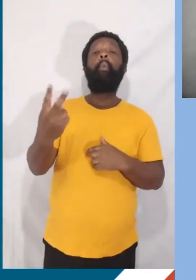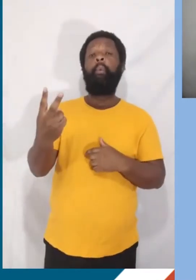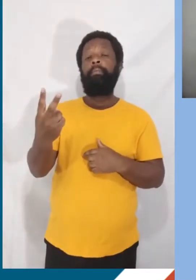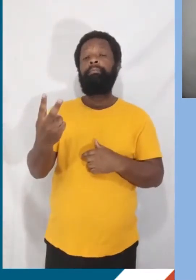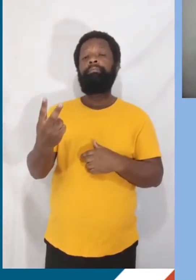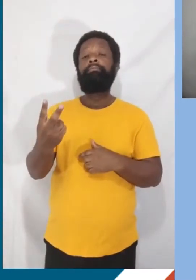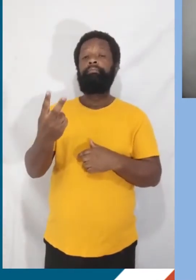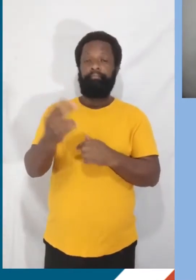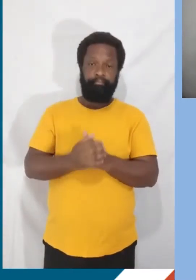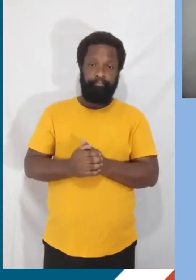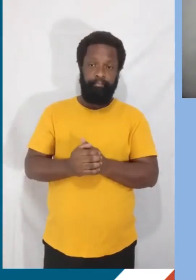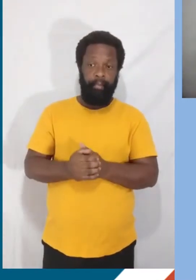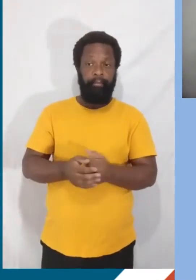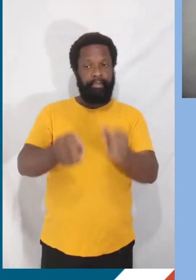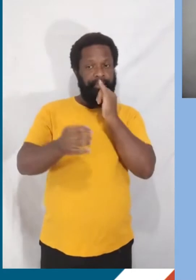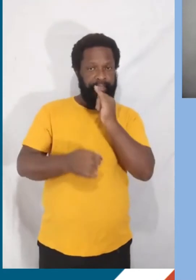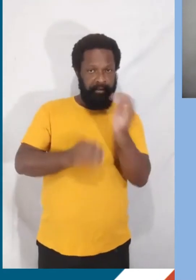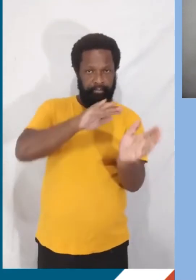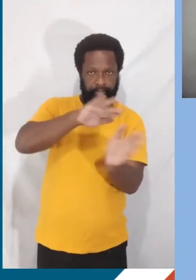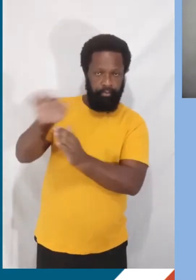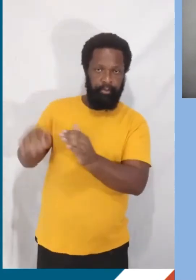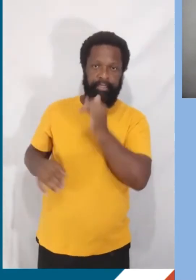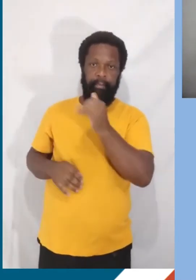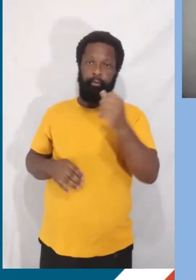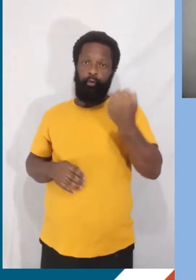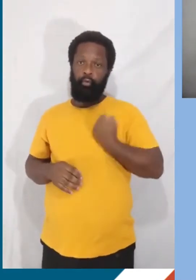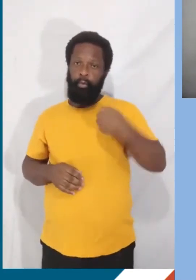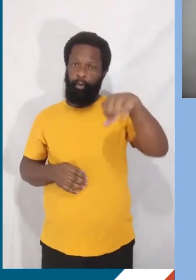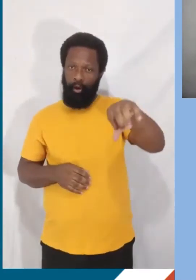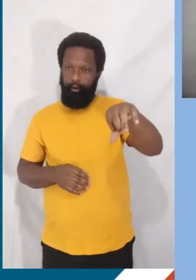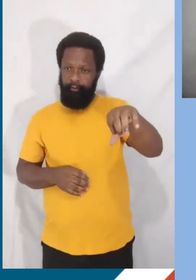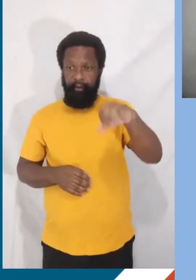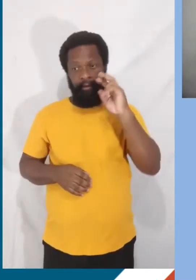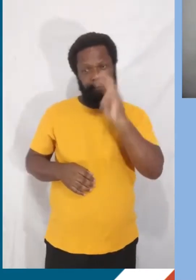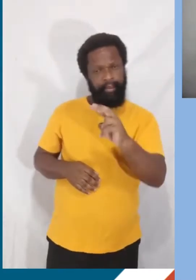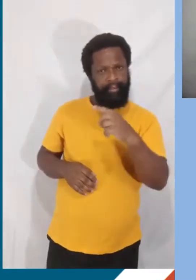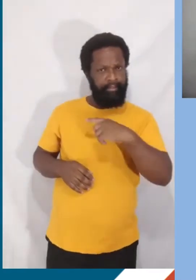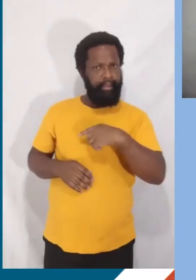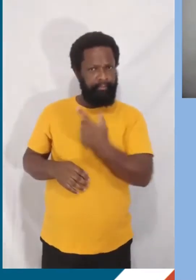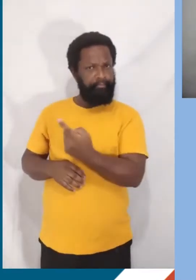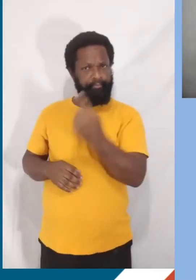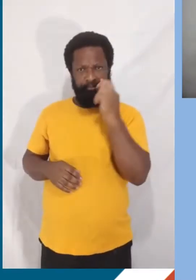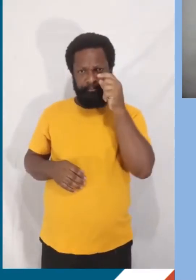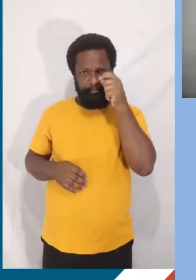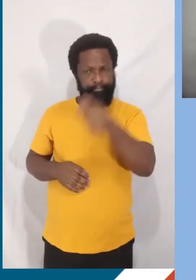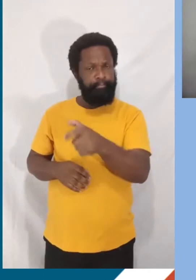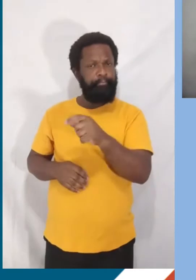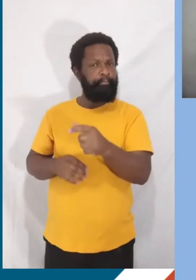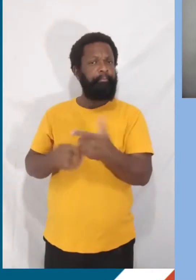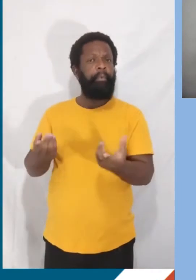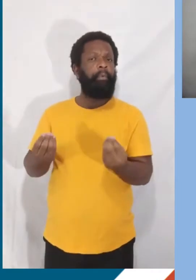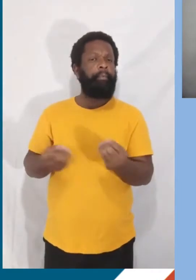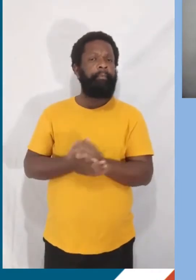tá? O outro exemplo agora com uma relação da constante de Avogadro, como falei para vocês. Perceba que tem uma parada aqui